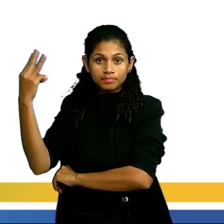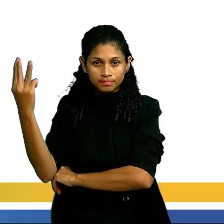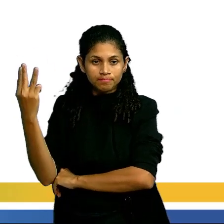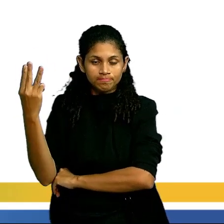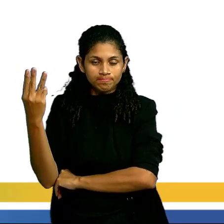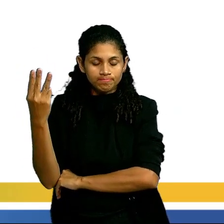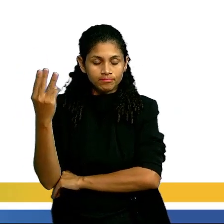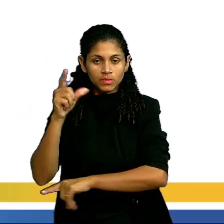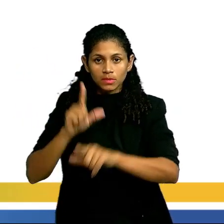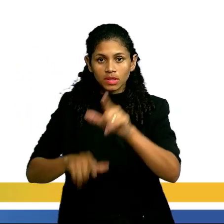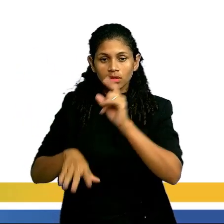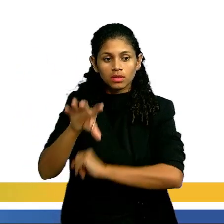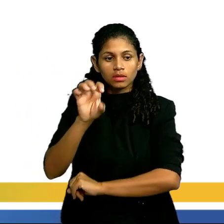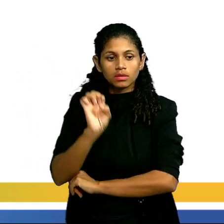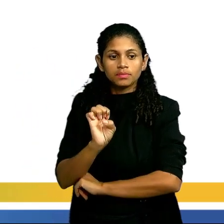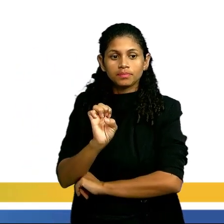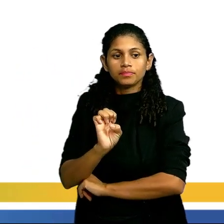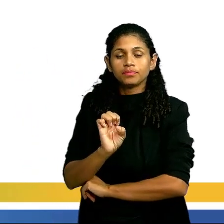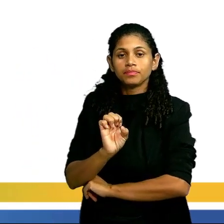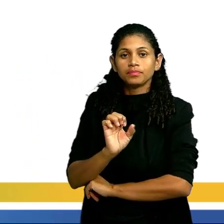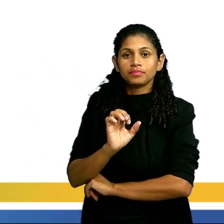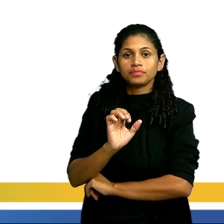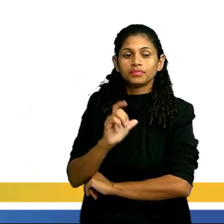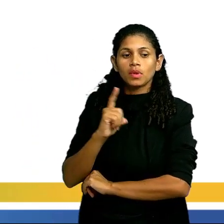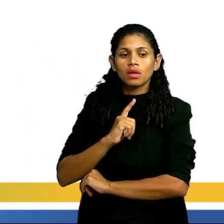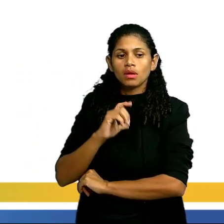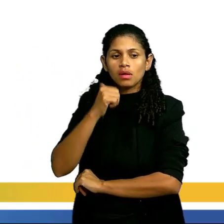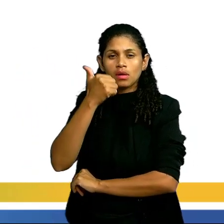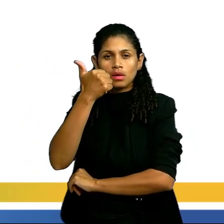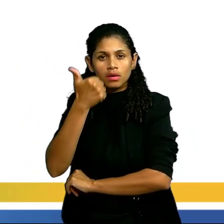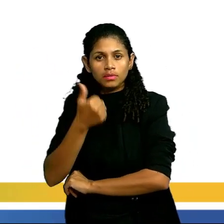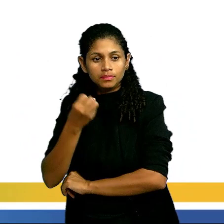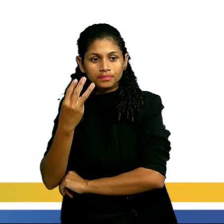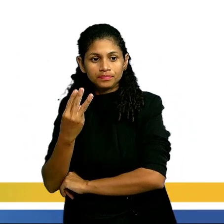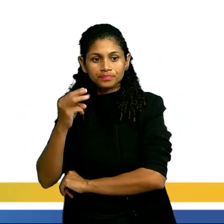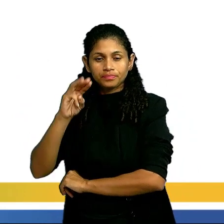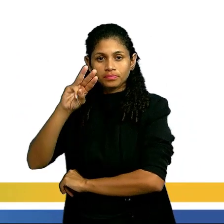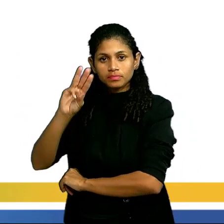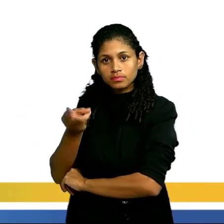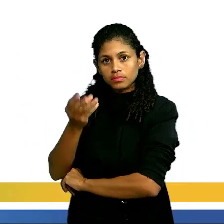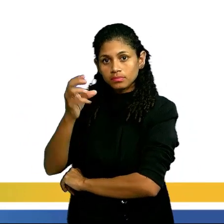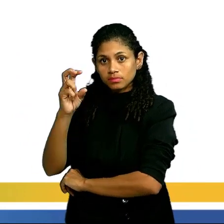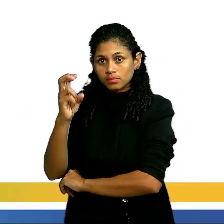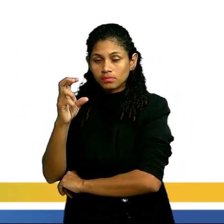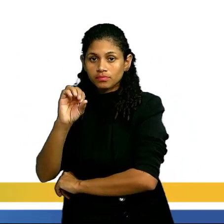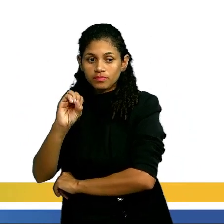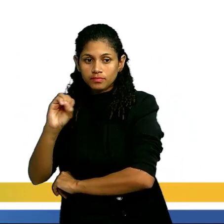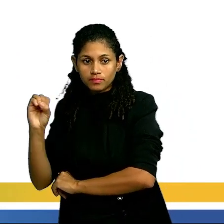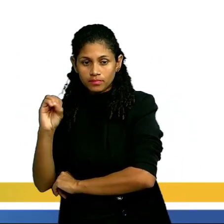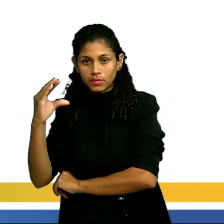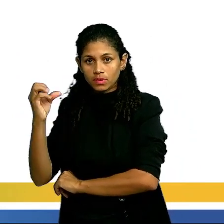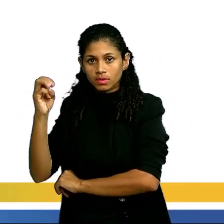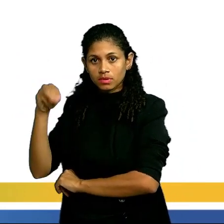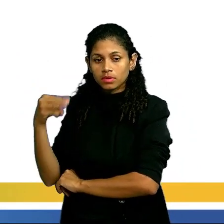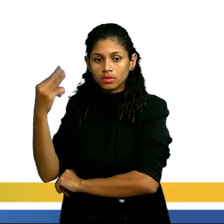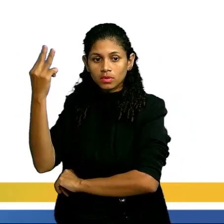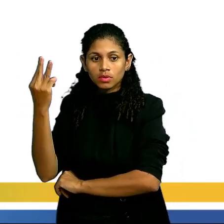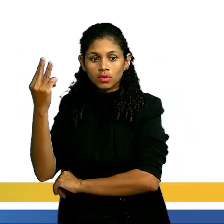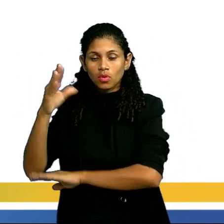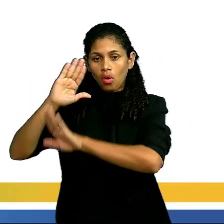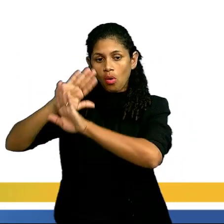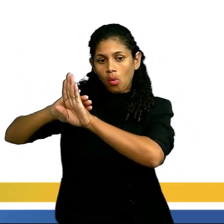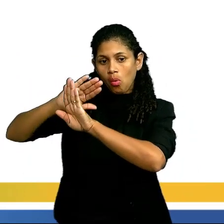E, alternativa, nós temos aí o assento 13.500 centímetros cúbicos e o